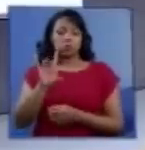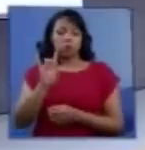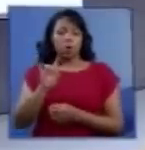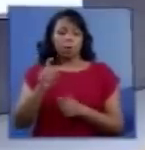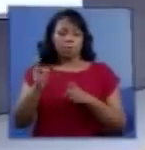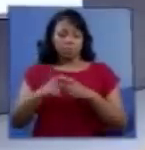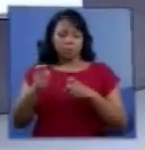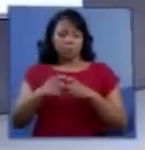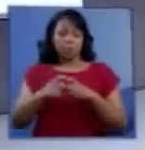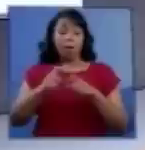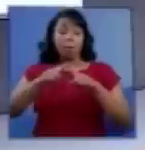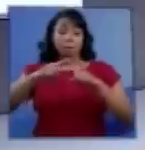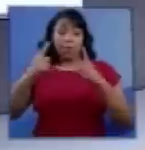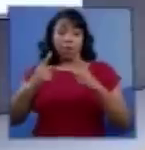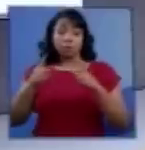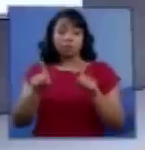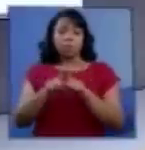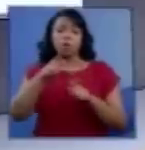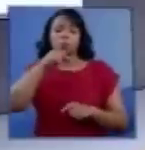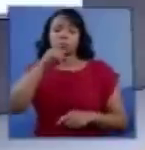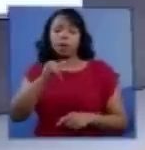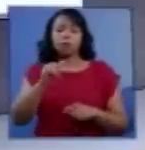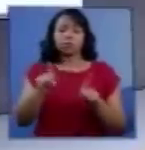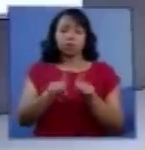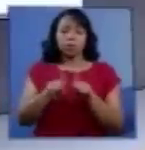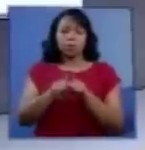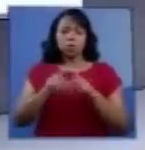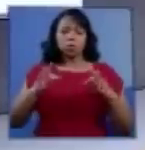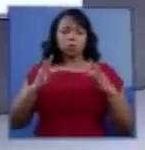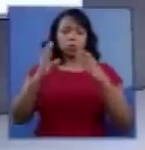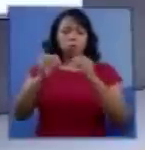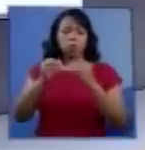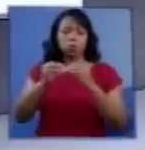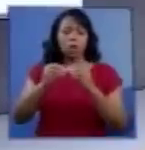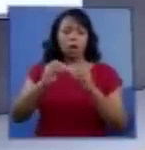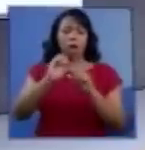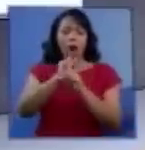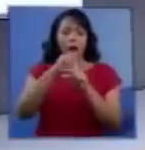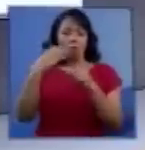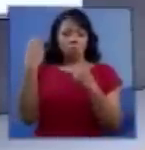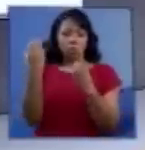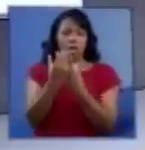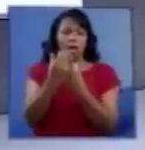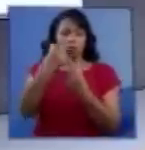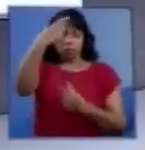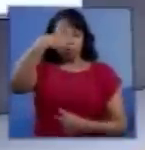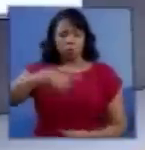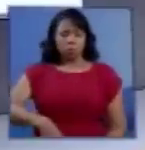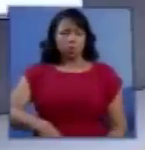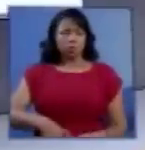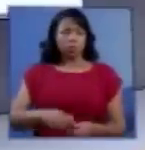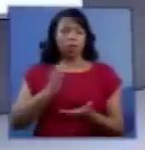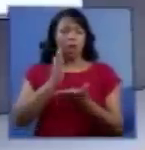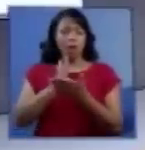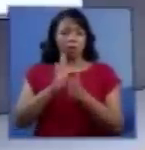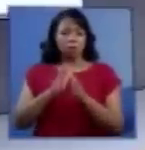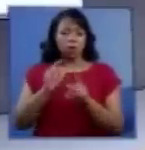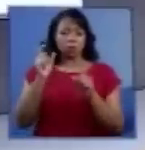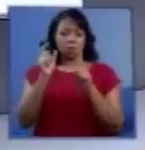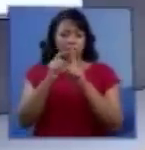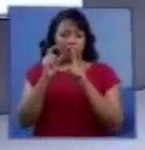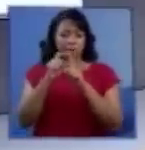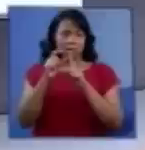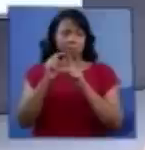os médicos mas também para os pais e para toda a comunidade humana terminando com as